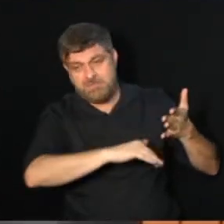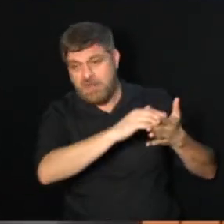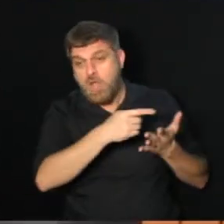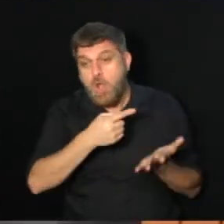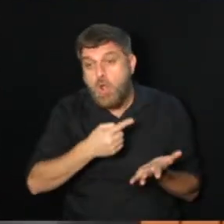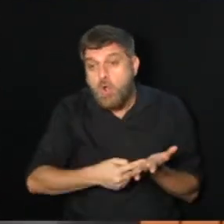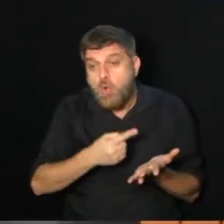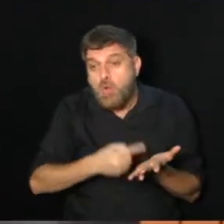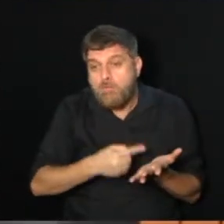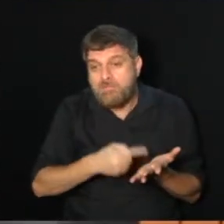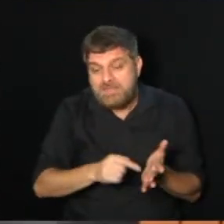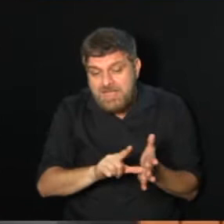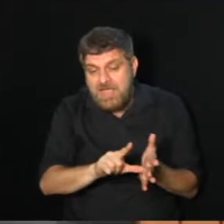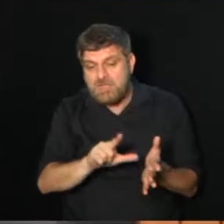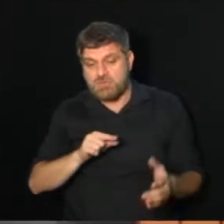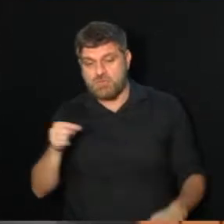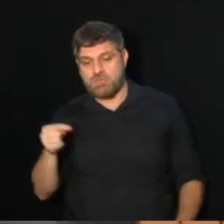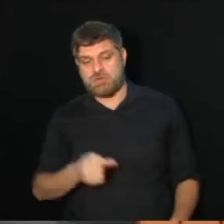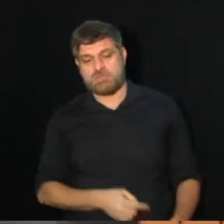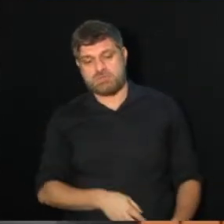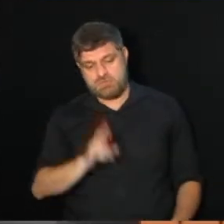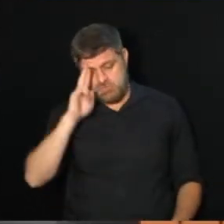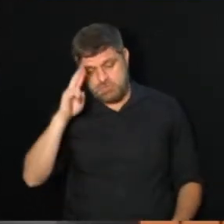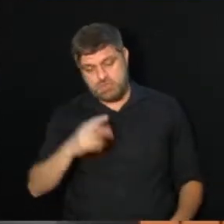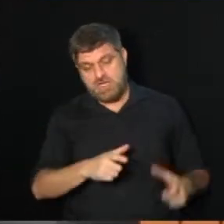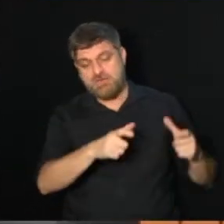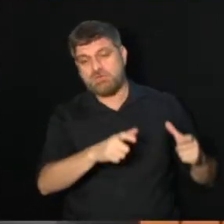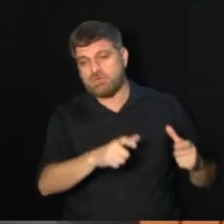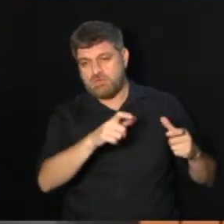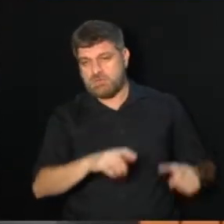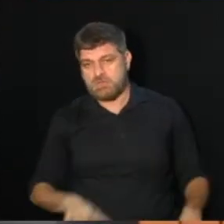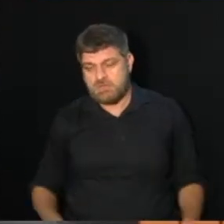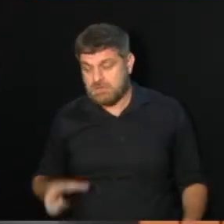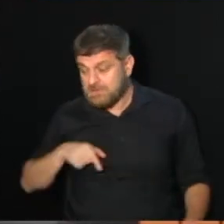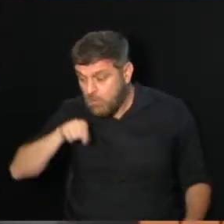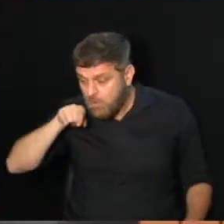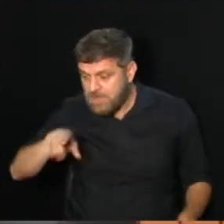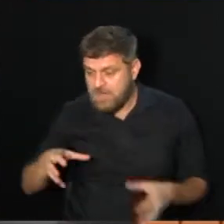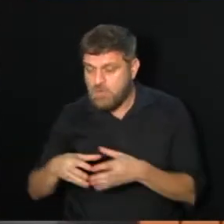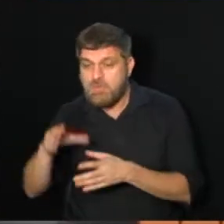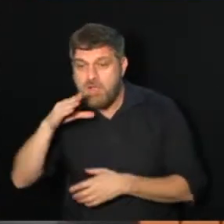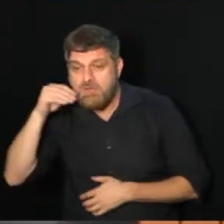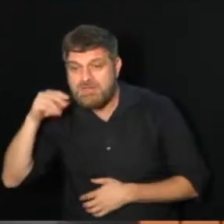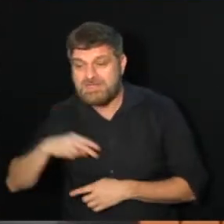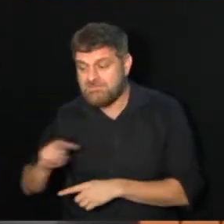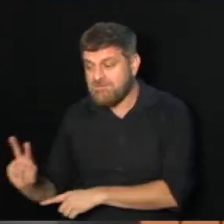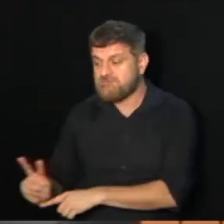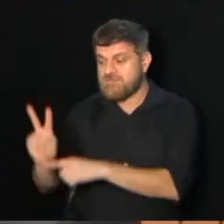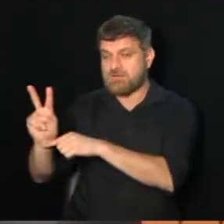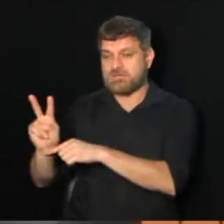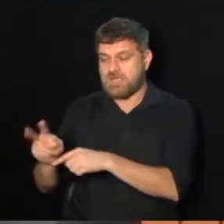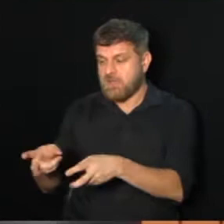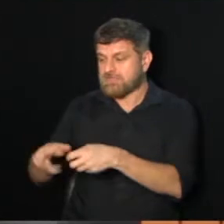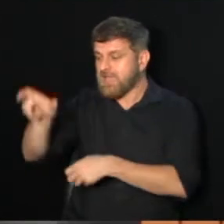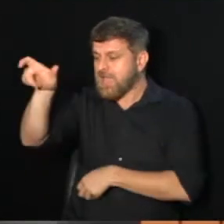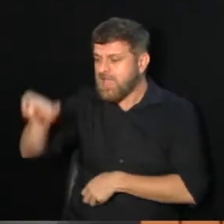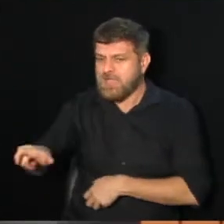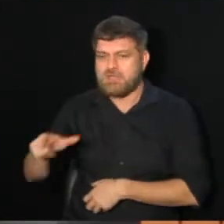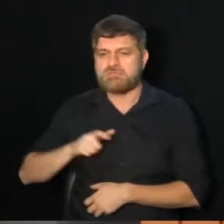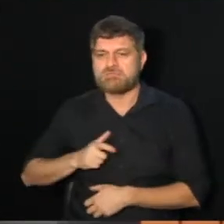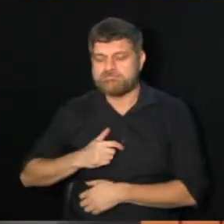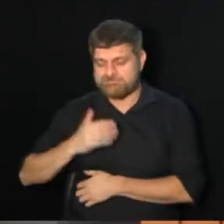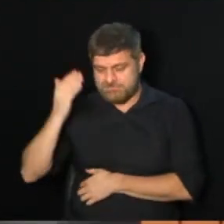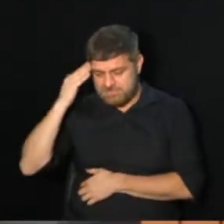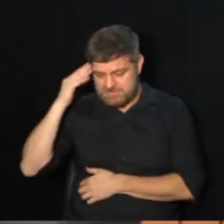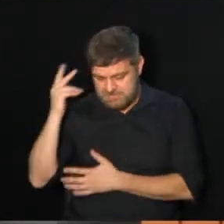do dono ou do ente público. Na verdade, eles foram valorizados como pessoas, entenderam as consequências